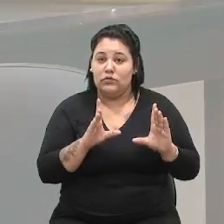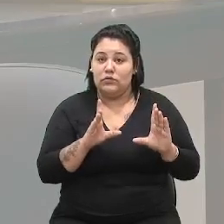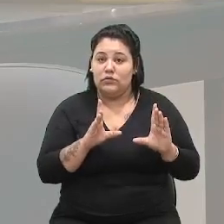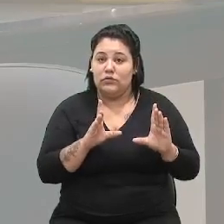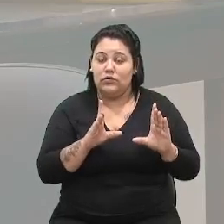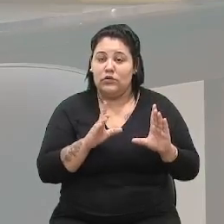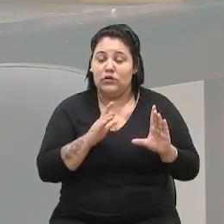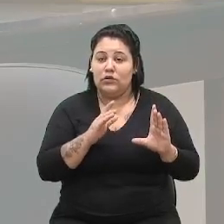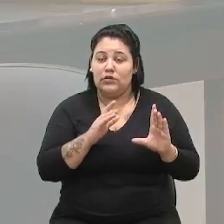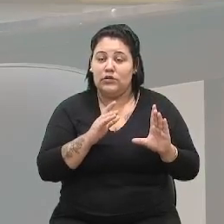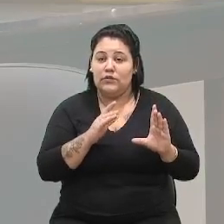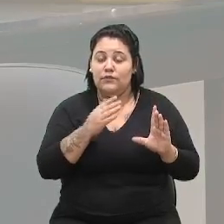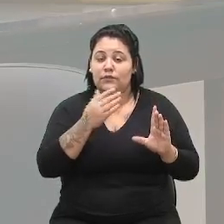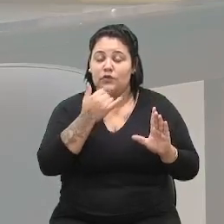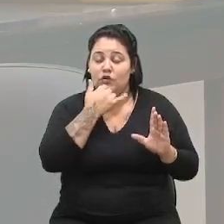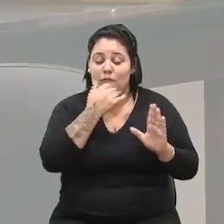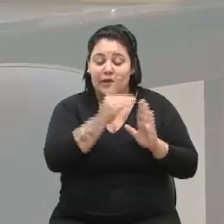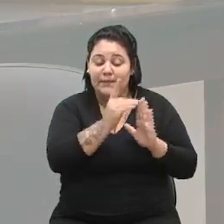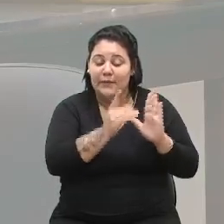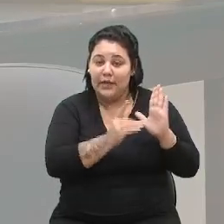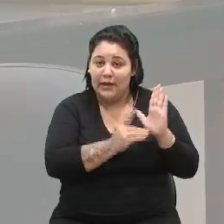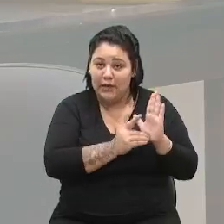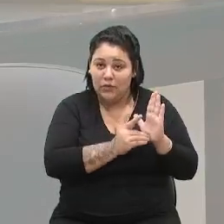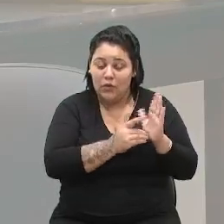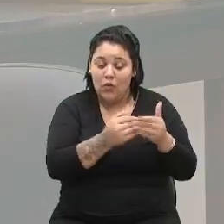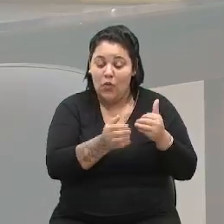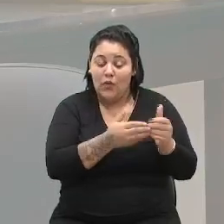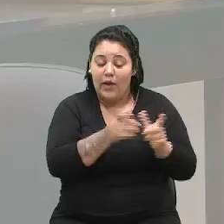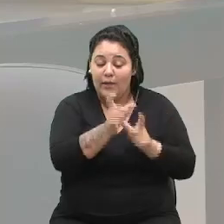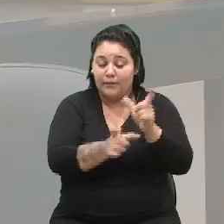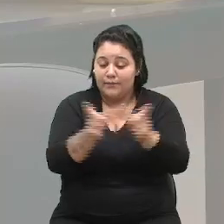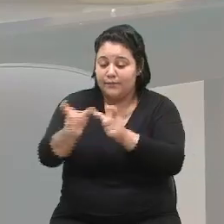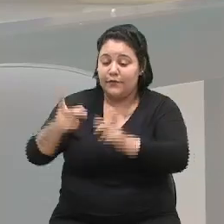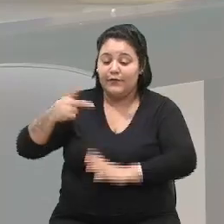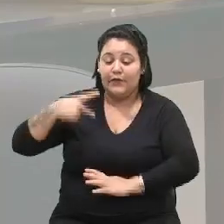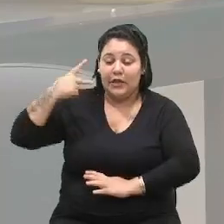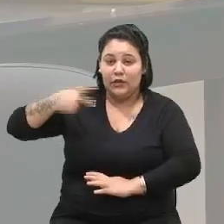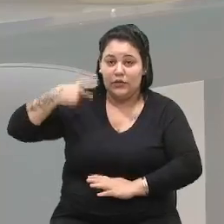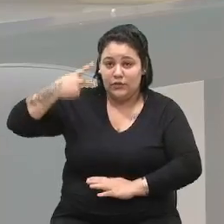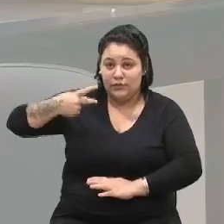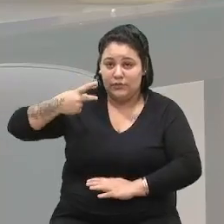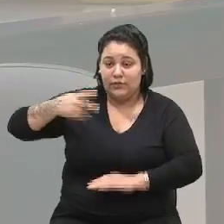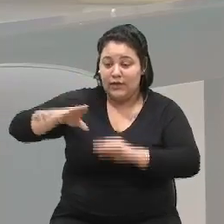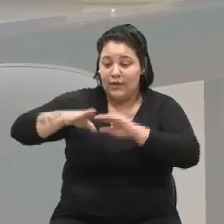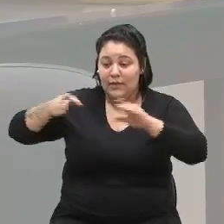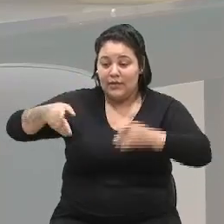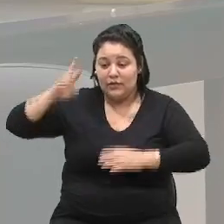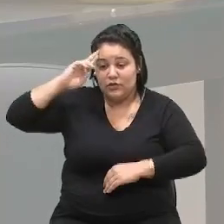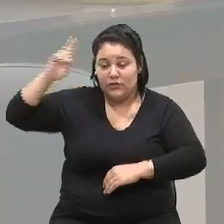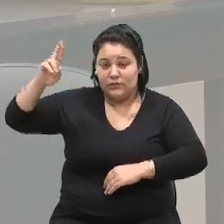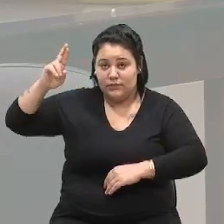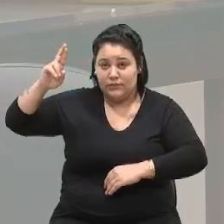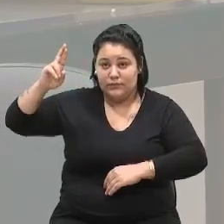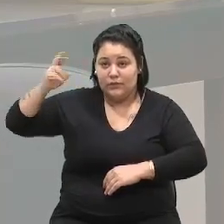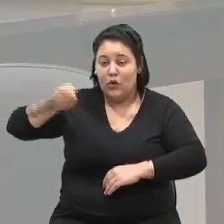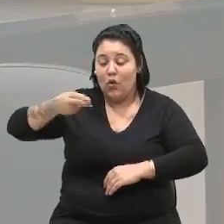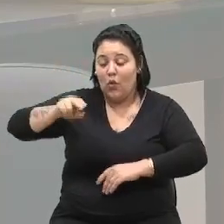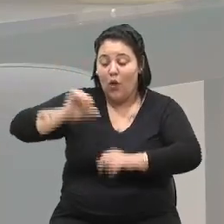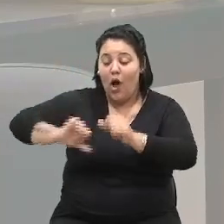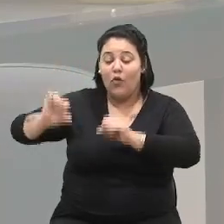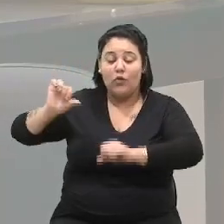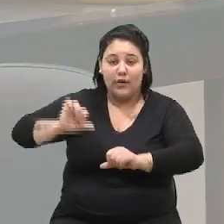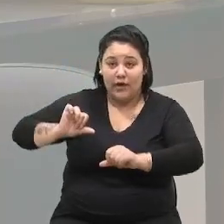qualquer vereador, bancada, comissão e mesa diretora, salvo disposição em contrário. Ademais,